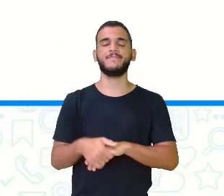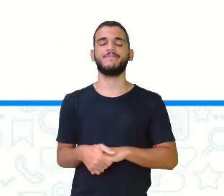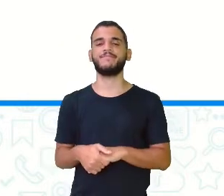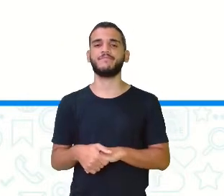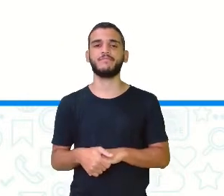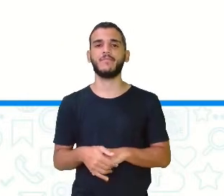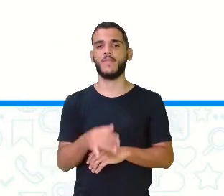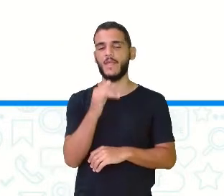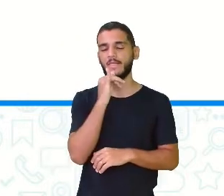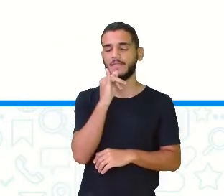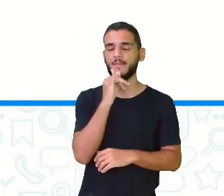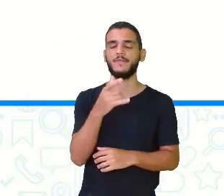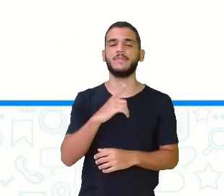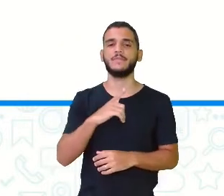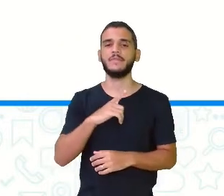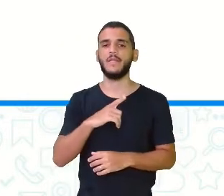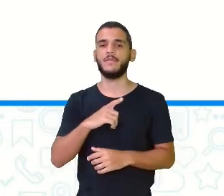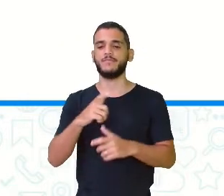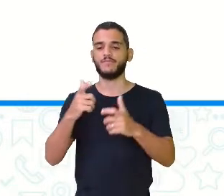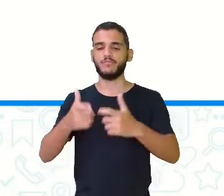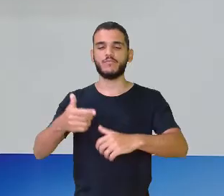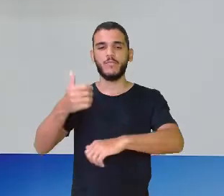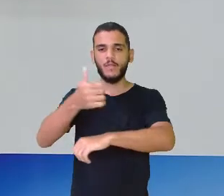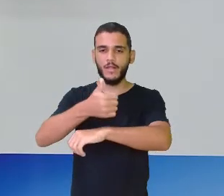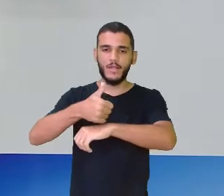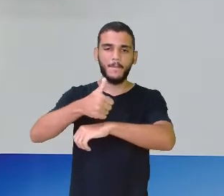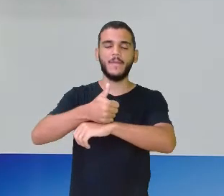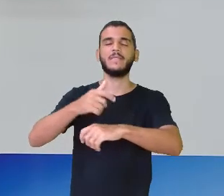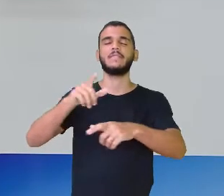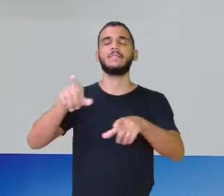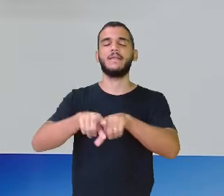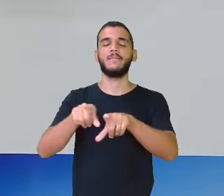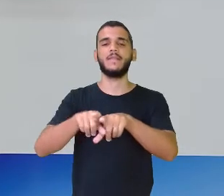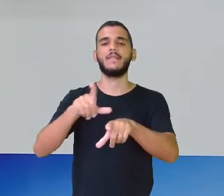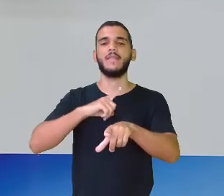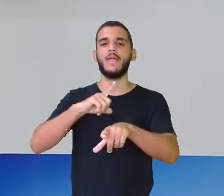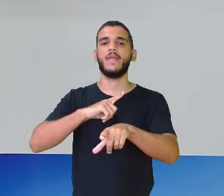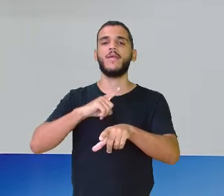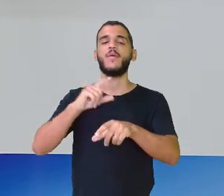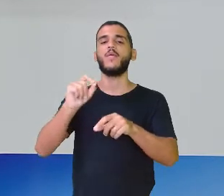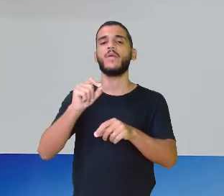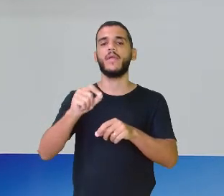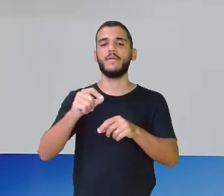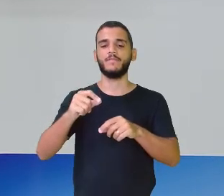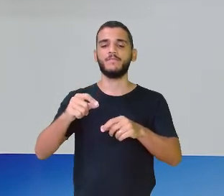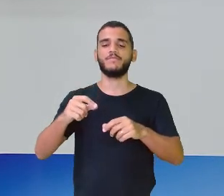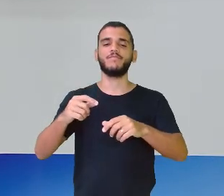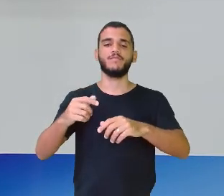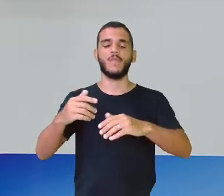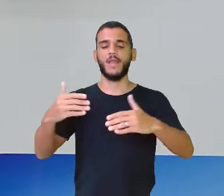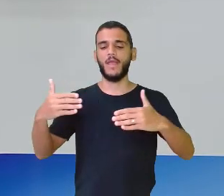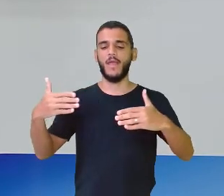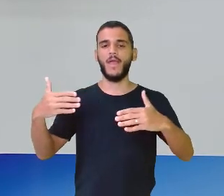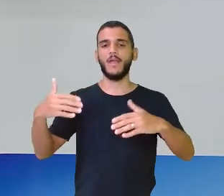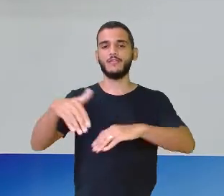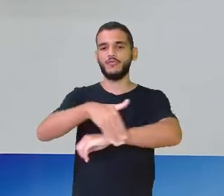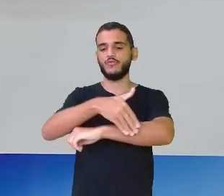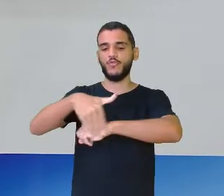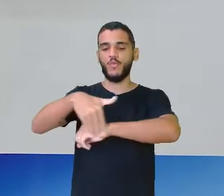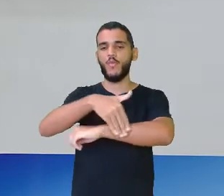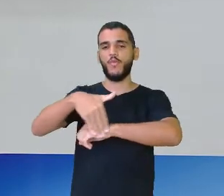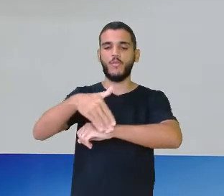Uma praça e os cruzamentos. Ângulo reto, 90 graus. Se